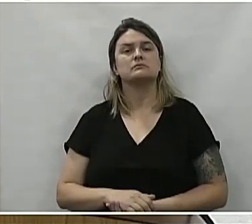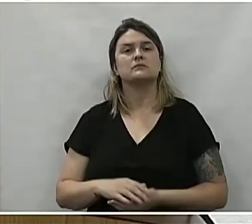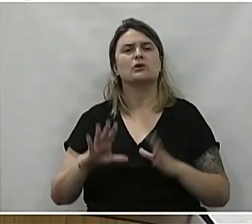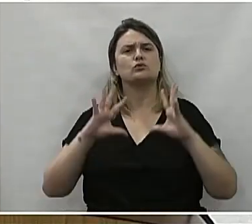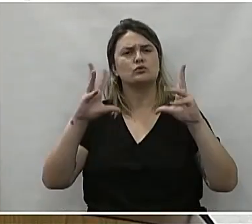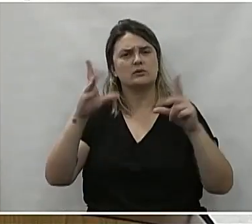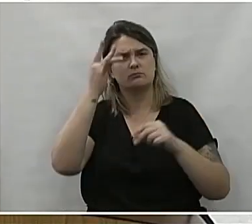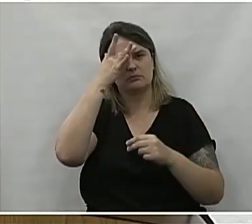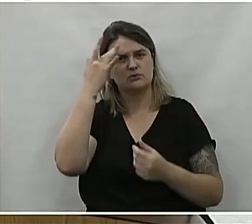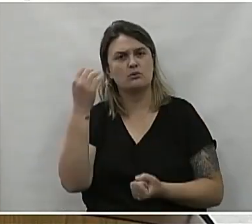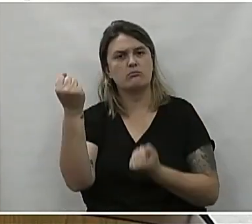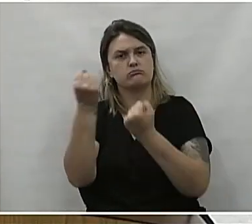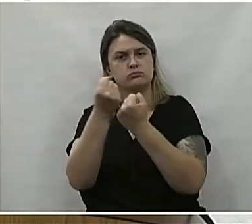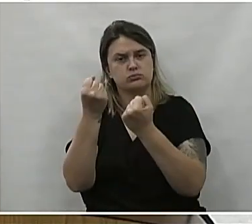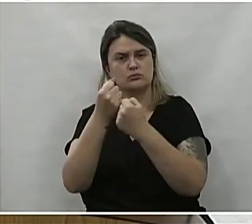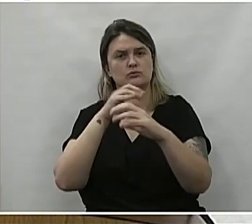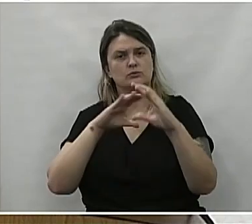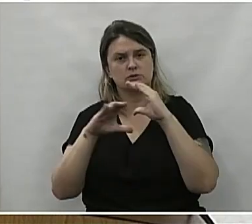assessores